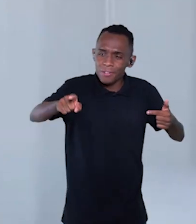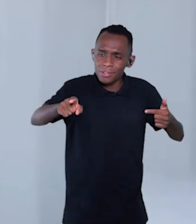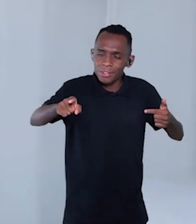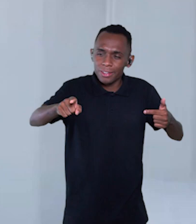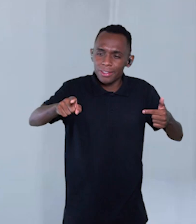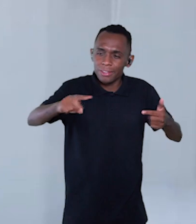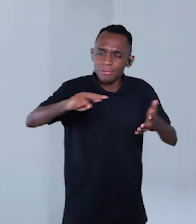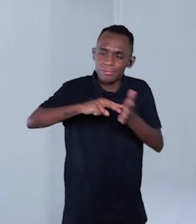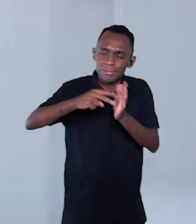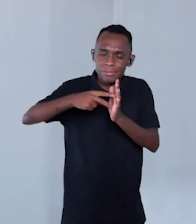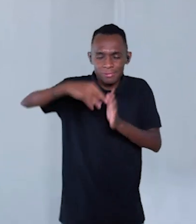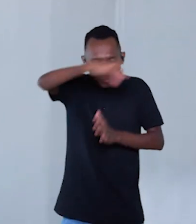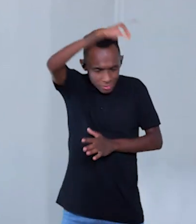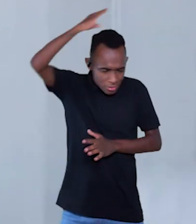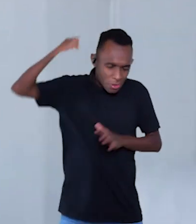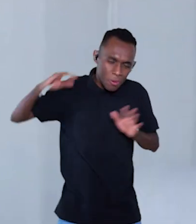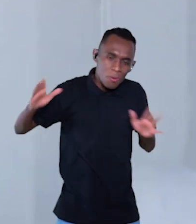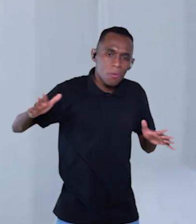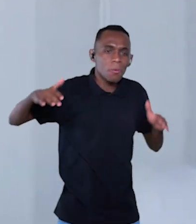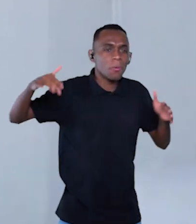você ser humano.